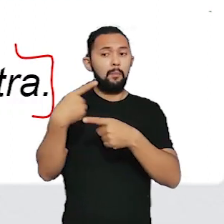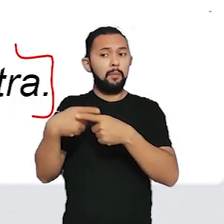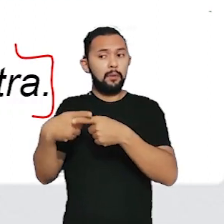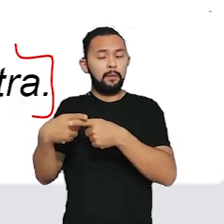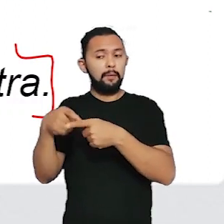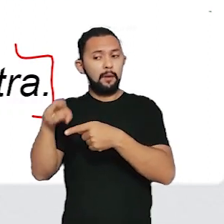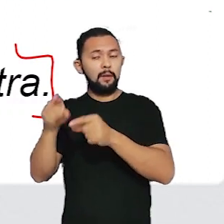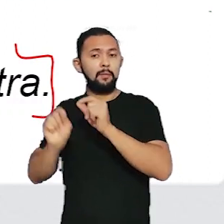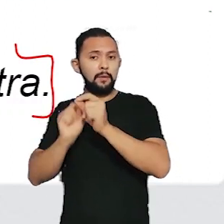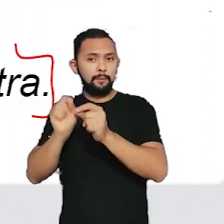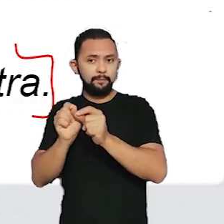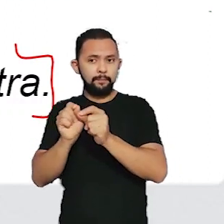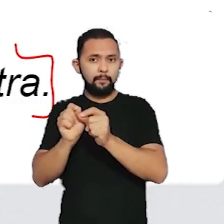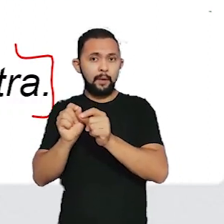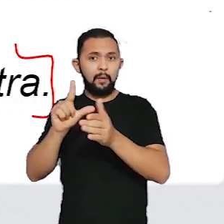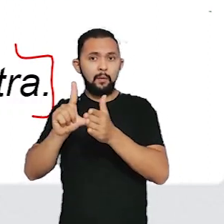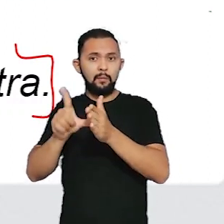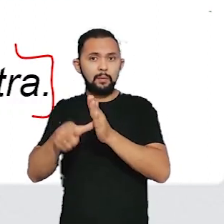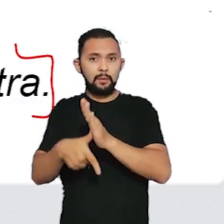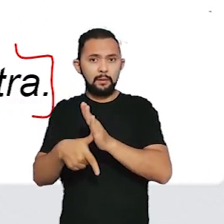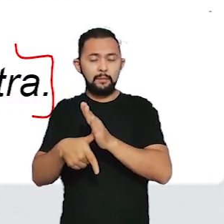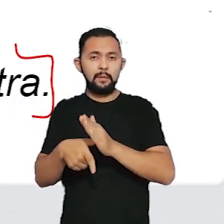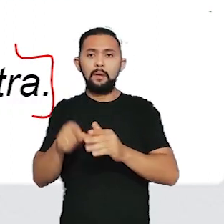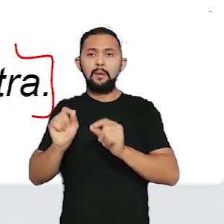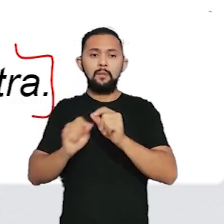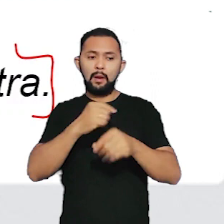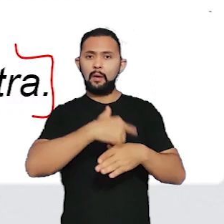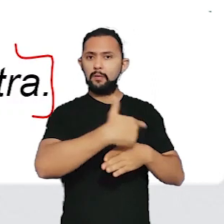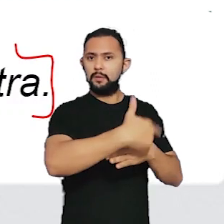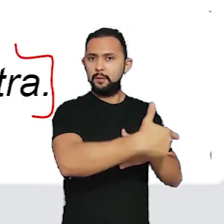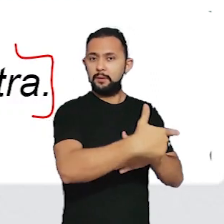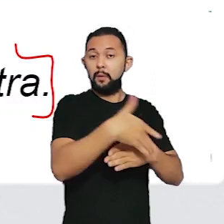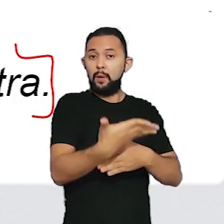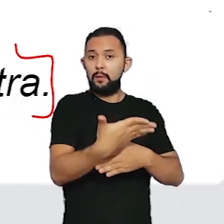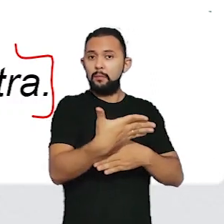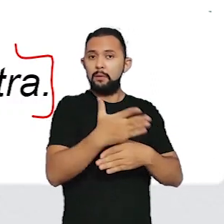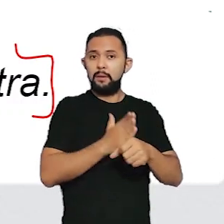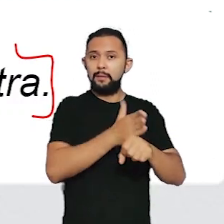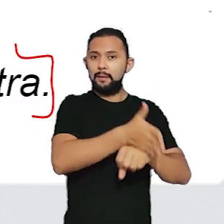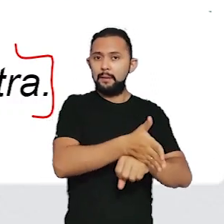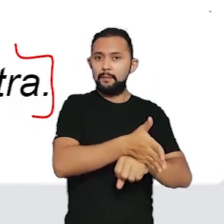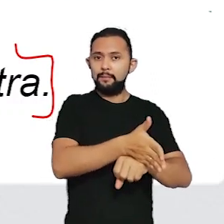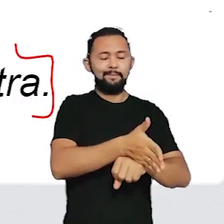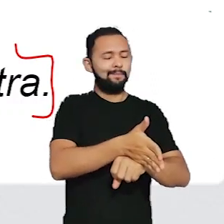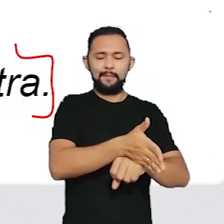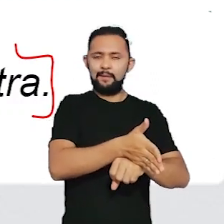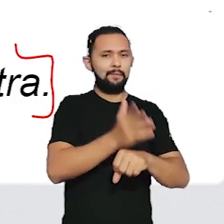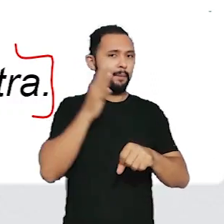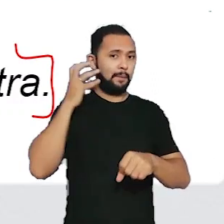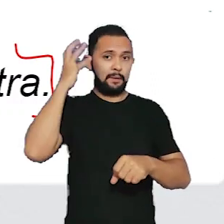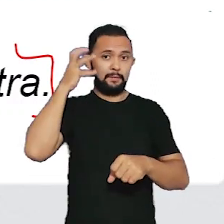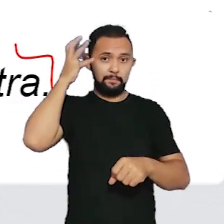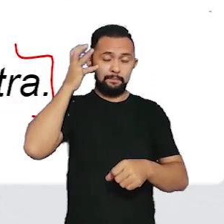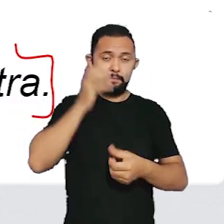isso. Então, a causa foi o atraso e a consequência foi não entrar na palestra. Então, onde tem a causa, eu vou chamar